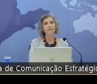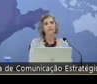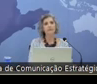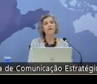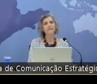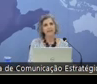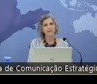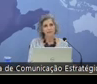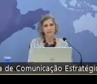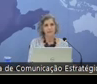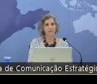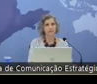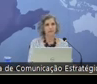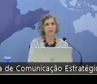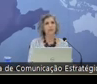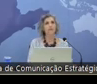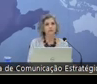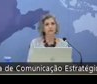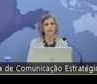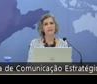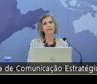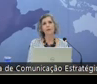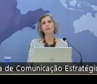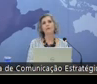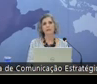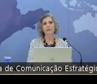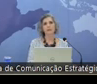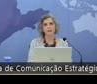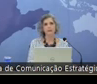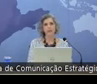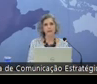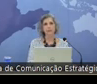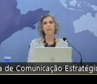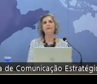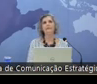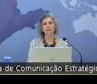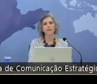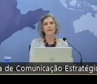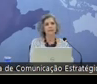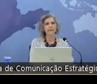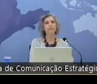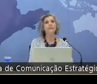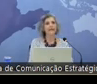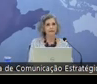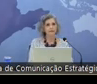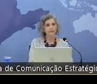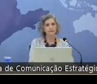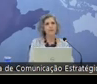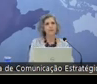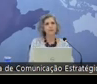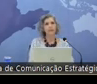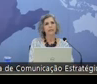produzidos igualdade no acesso aos Serviços de Saúde tá importante que a gente saiba onde que está ocorrendo esses casos que população mais